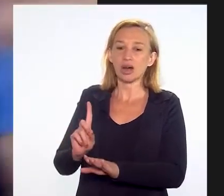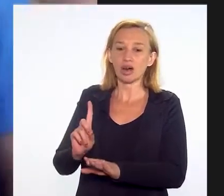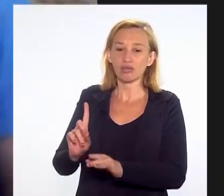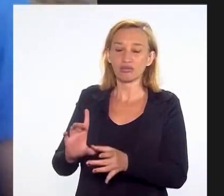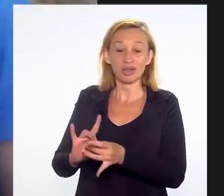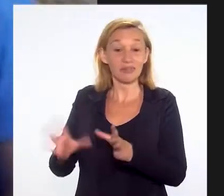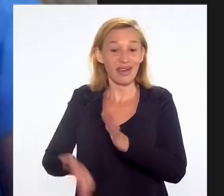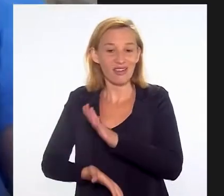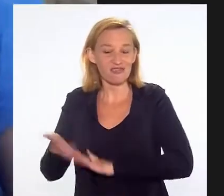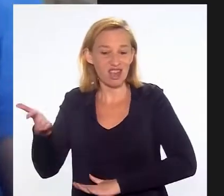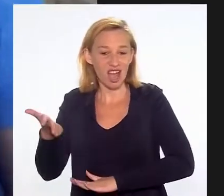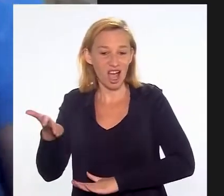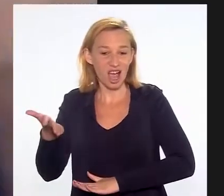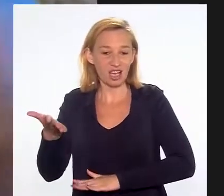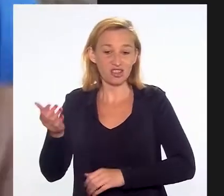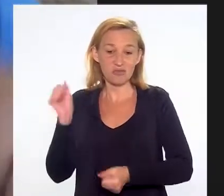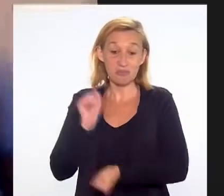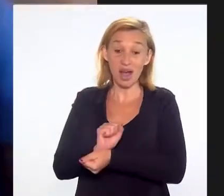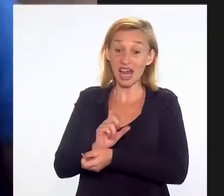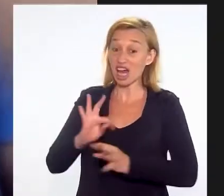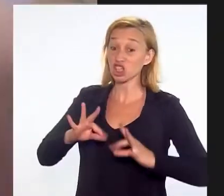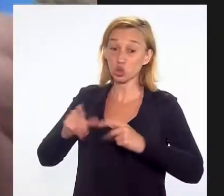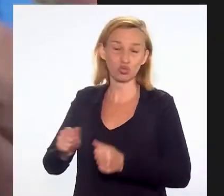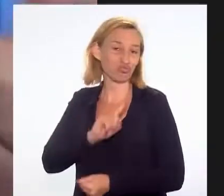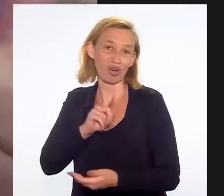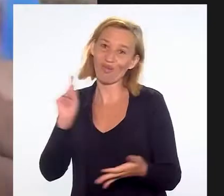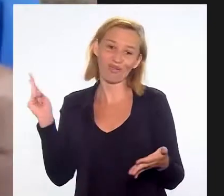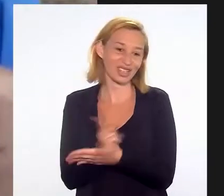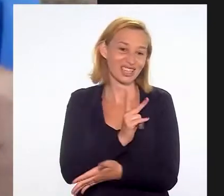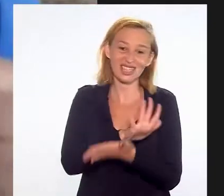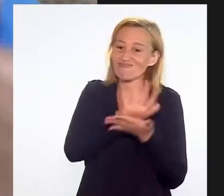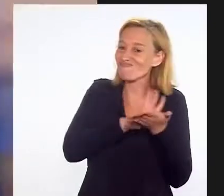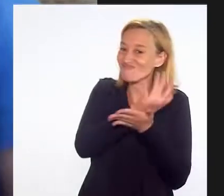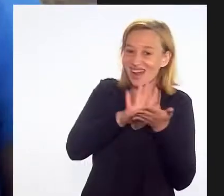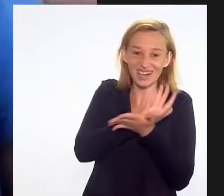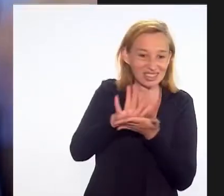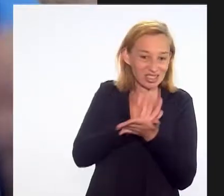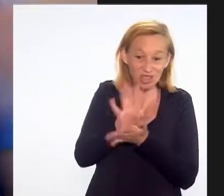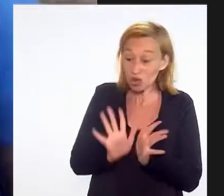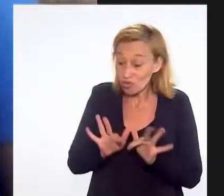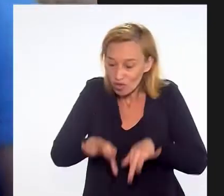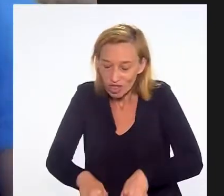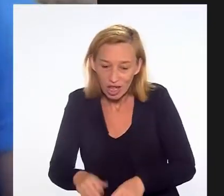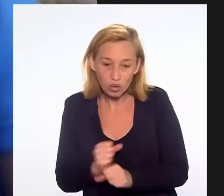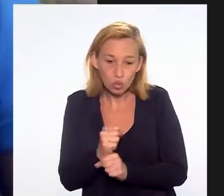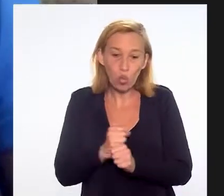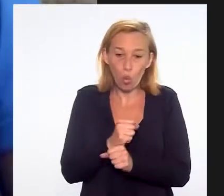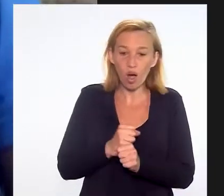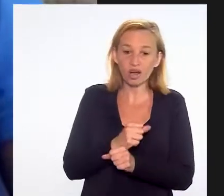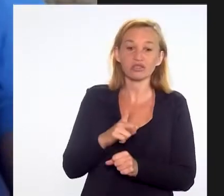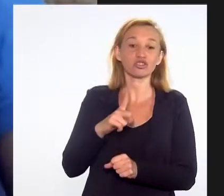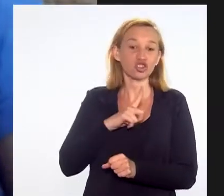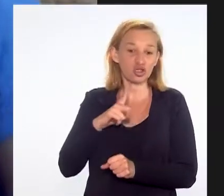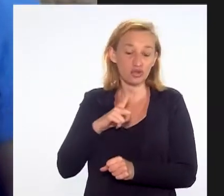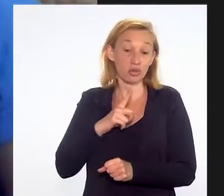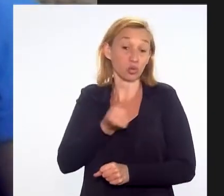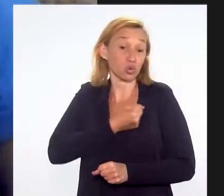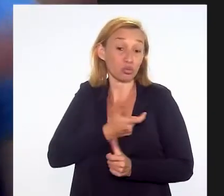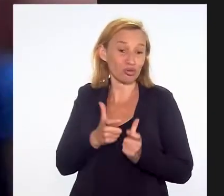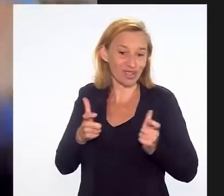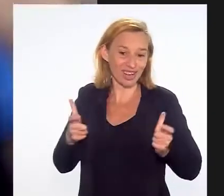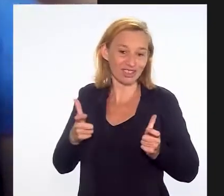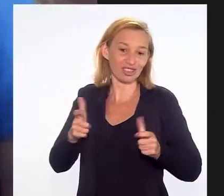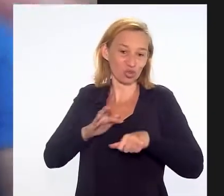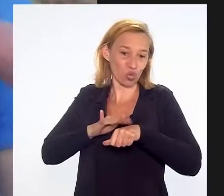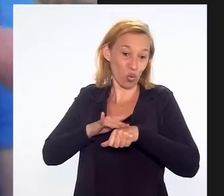uma contenção de fato da mobilidade, não aconteceu, não aconteceu como deveria no final do ano, em que a